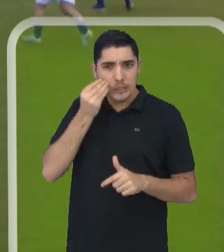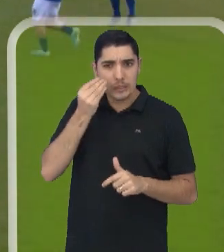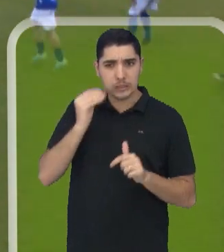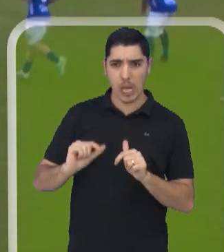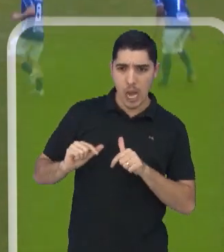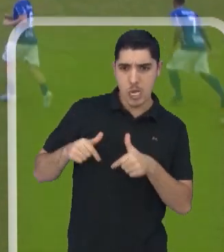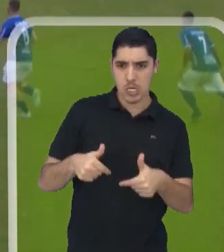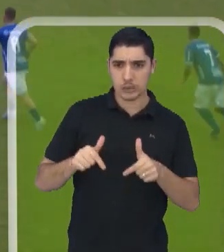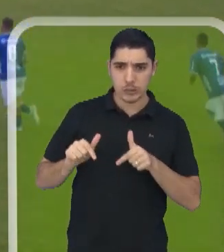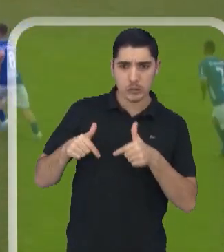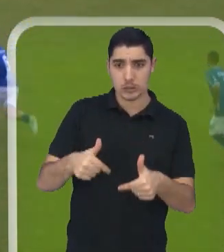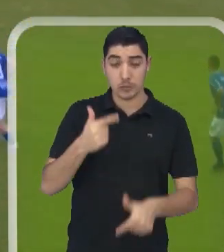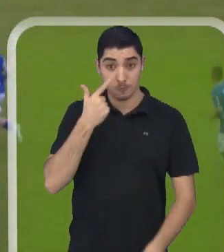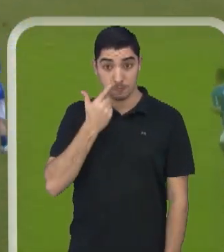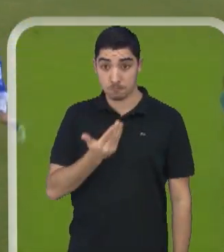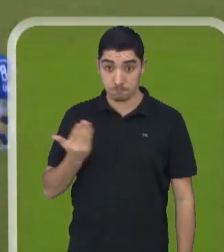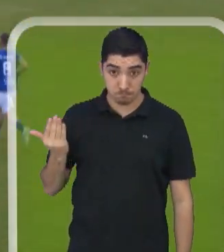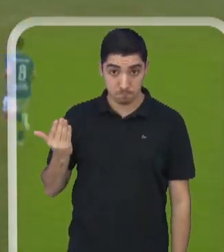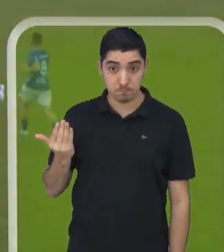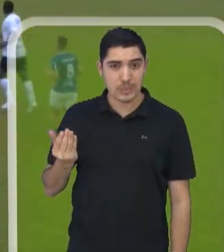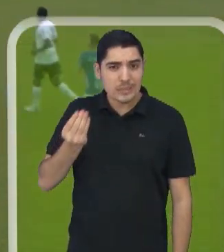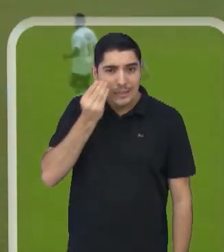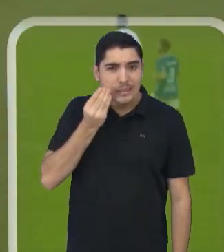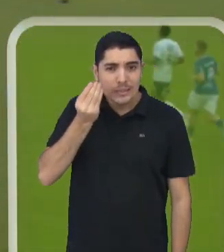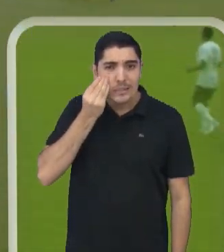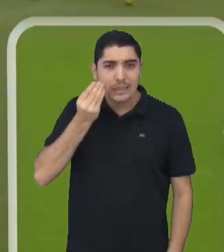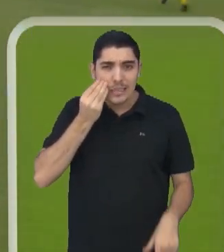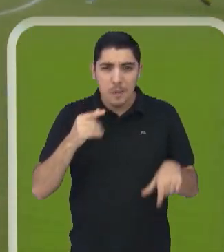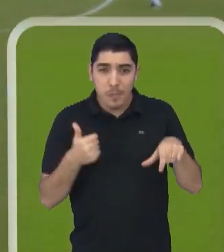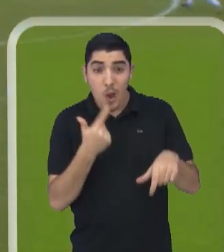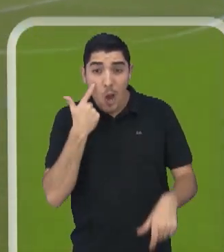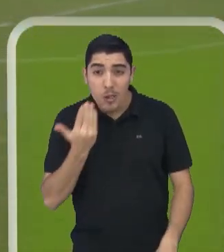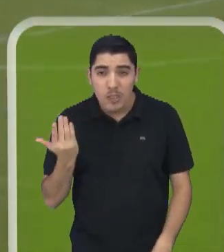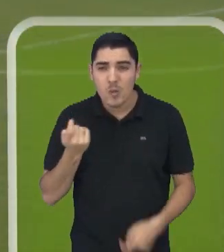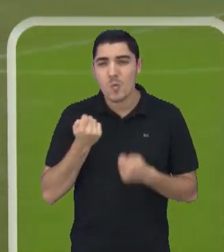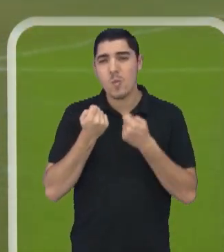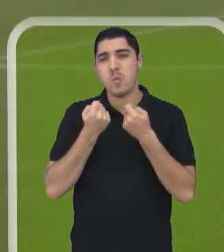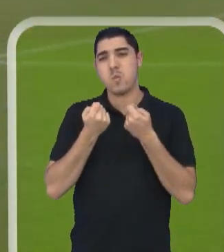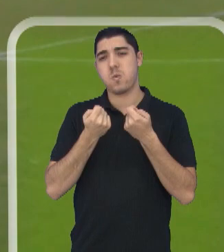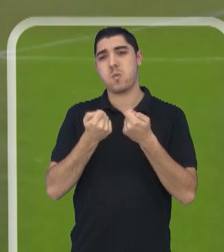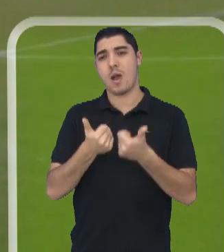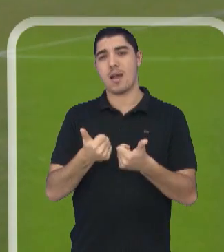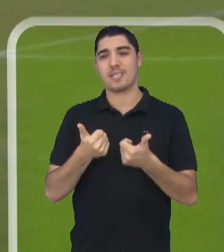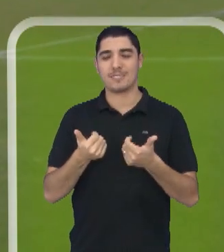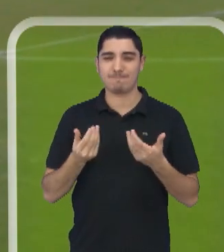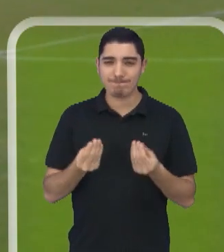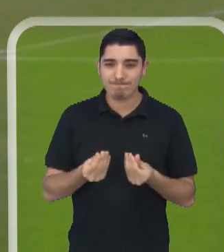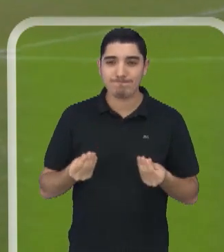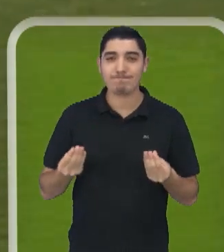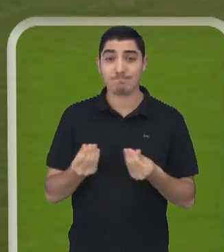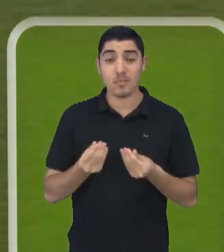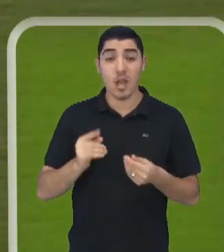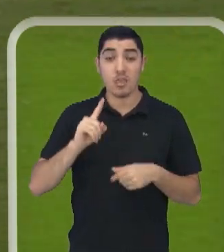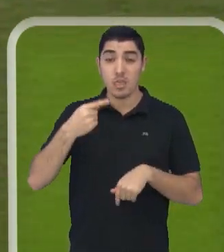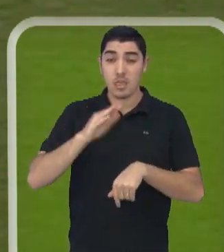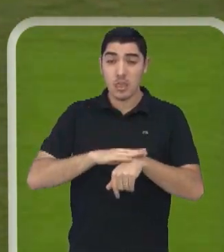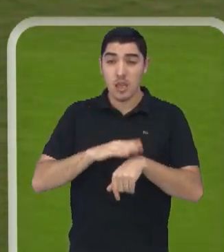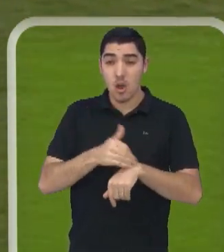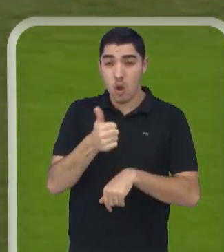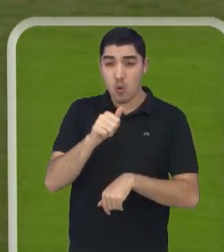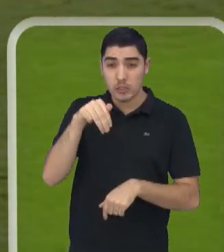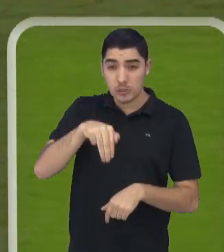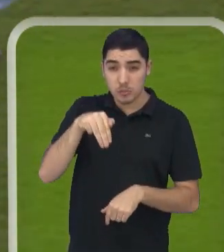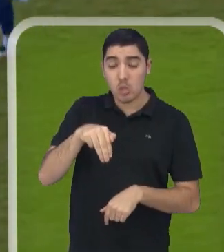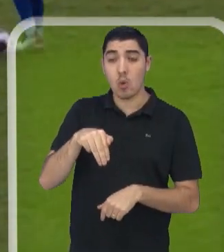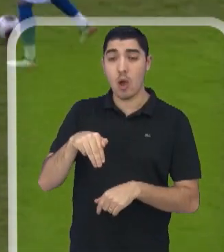Ainda assim, o São José tentava o seu primeiro gol como neste lance, mas o repertório foi acabando e aos 11 minutos a